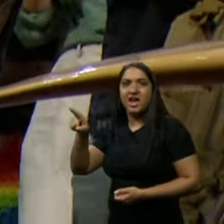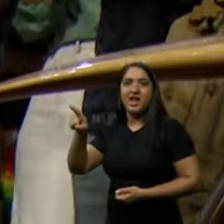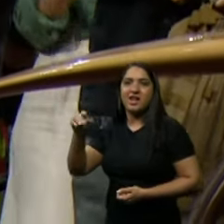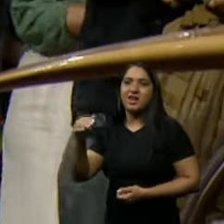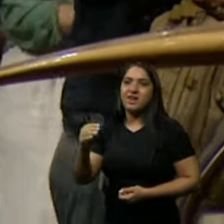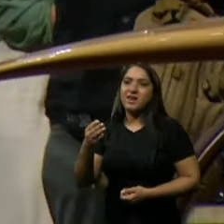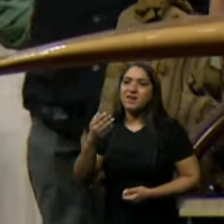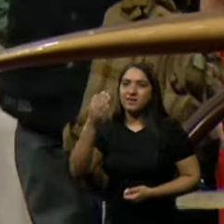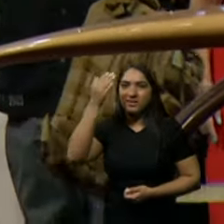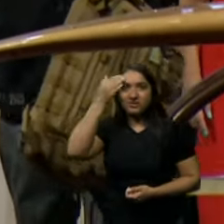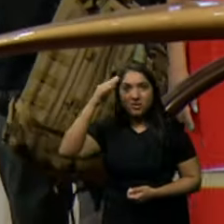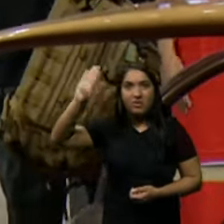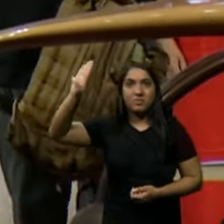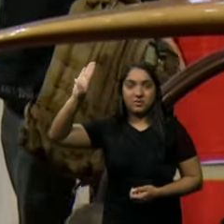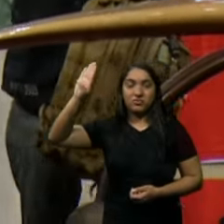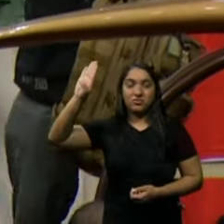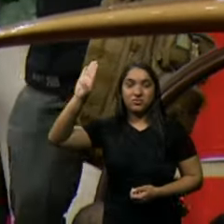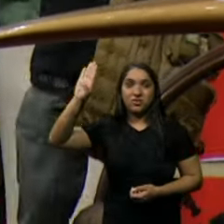Neve